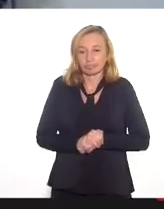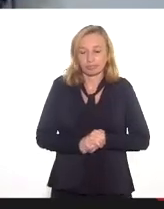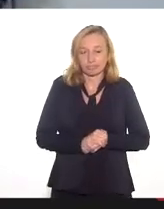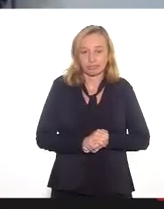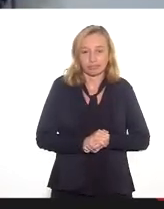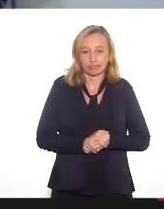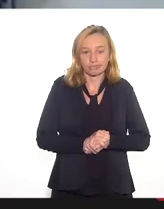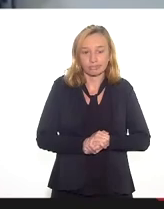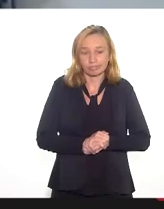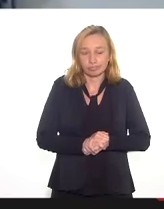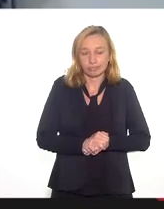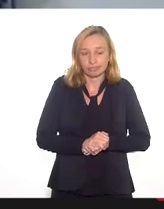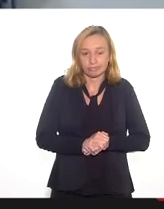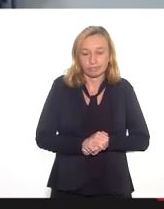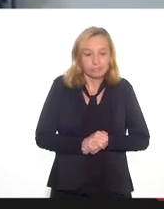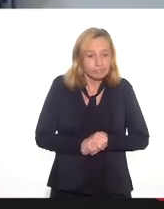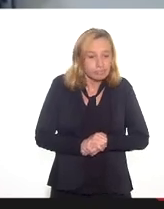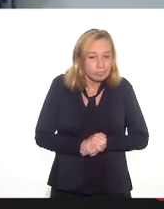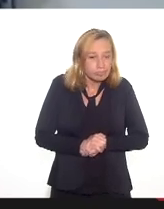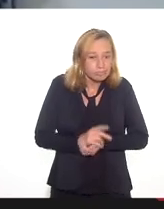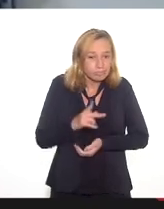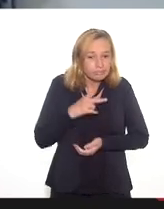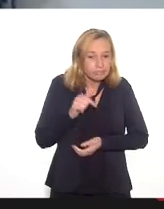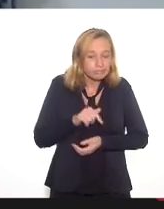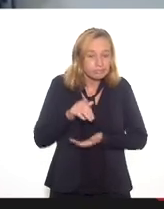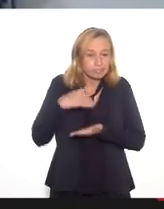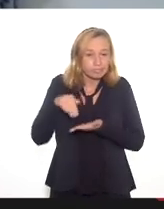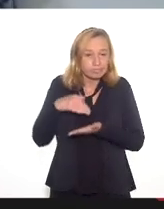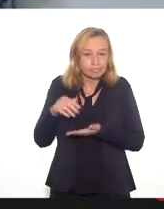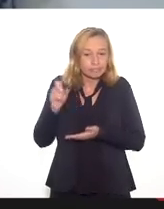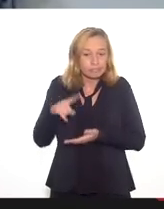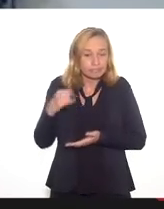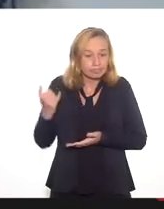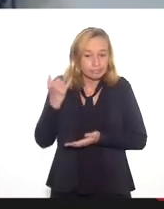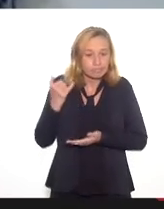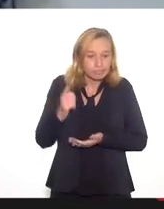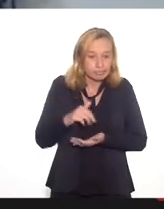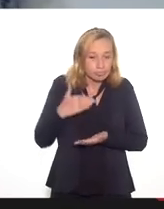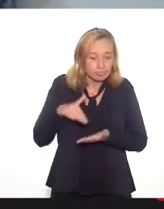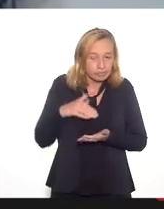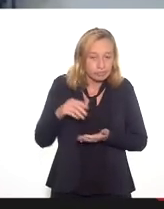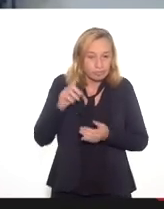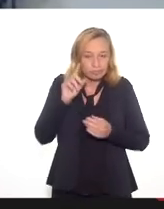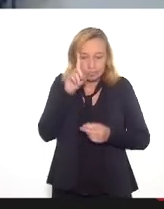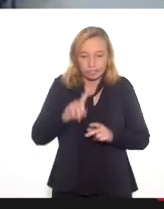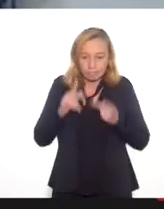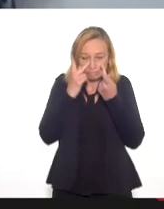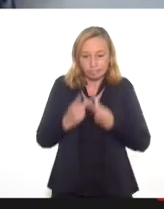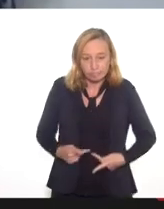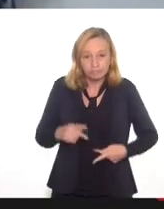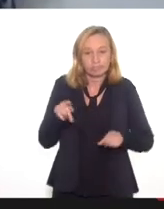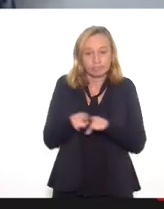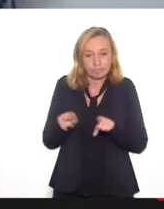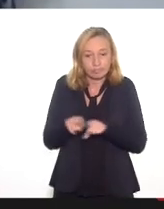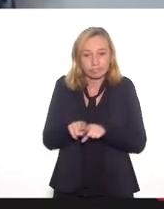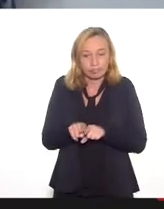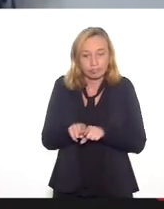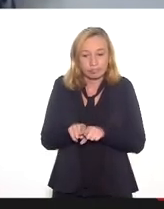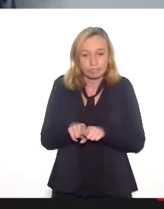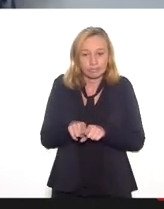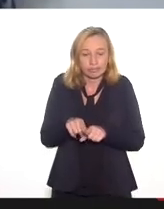cumprimento inclusive pelo fato de ter conseguido trazer aqui o secretário que é secretário também de direitos humanos eu acho que ele deve estar bastante